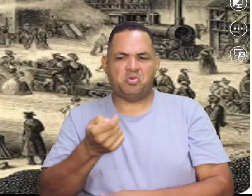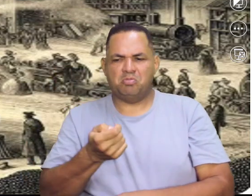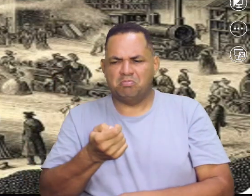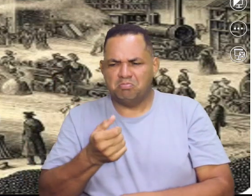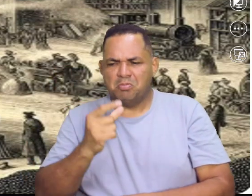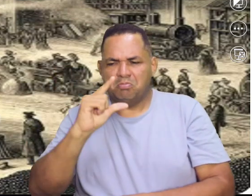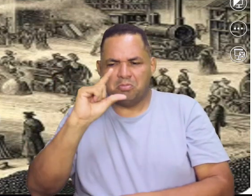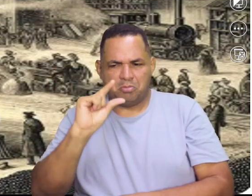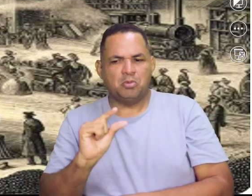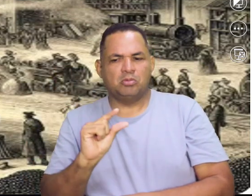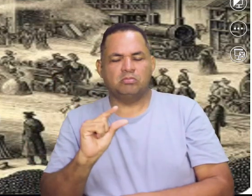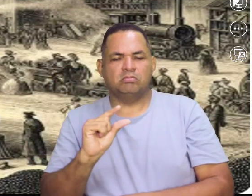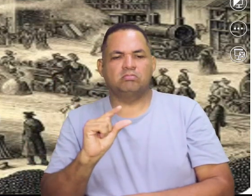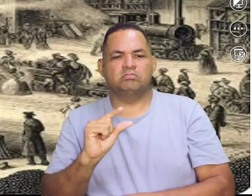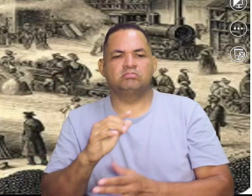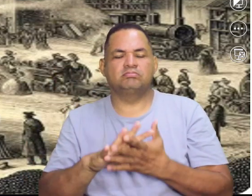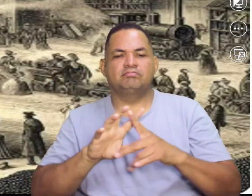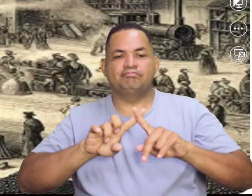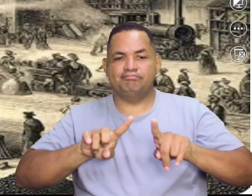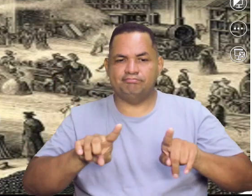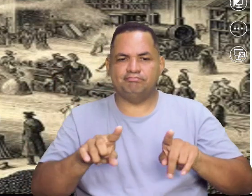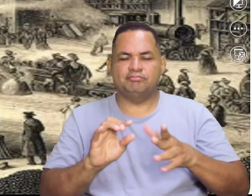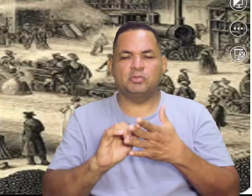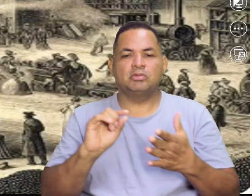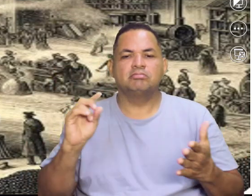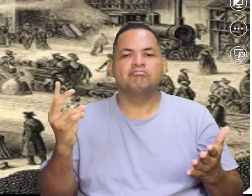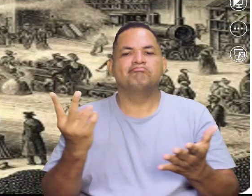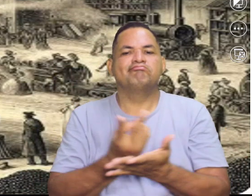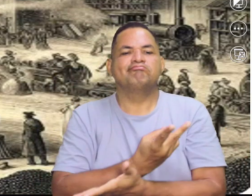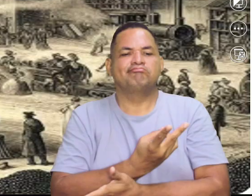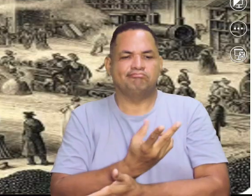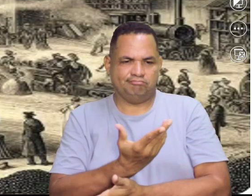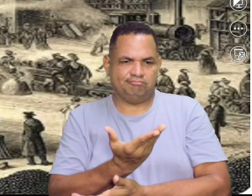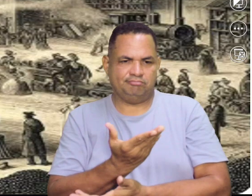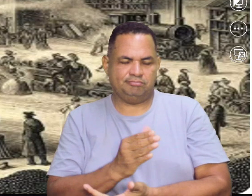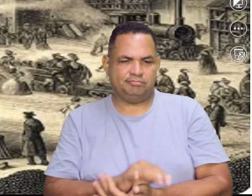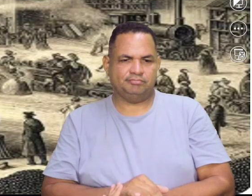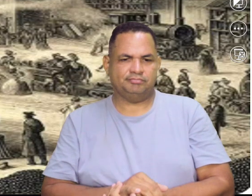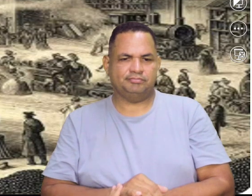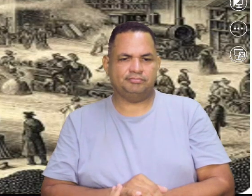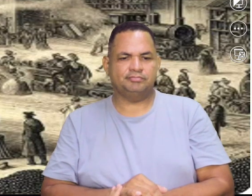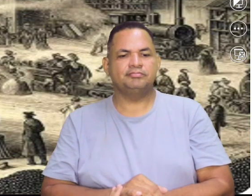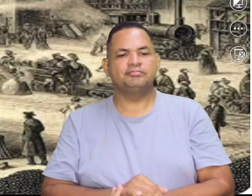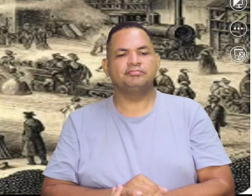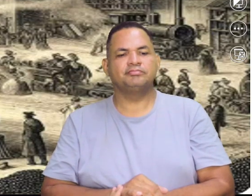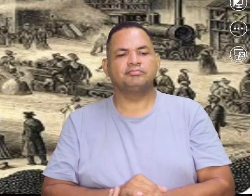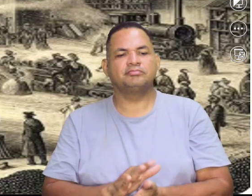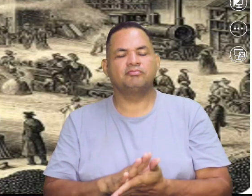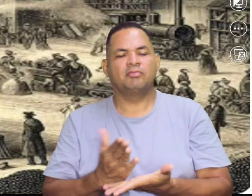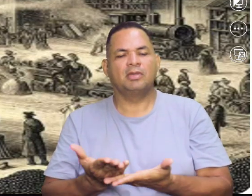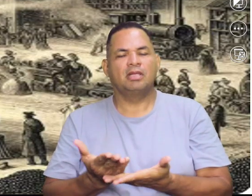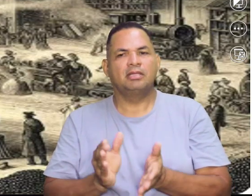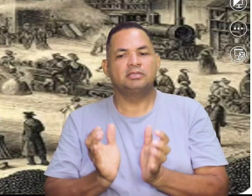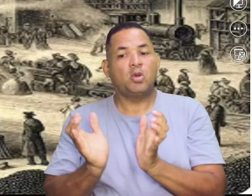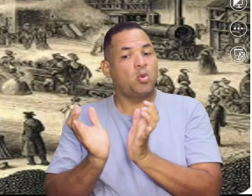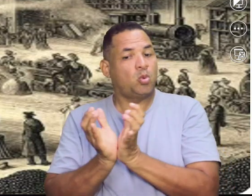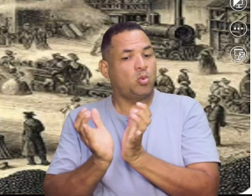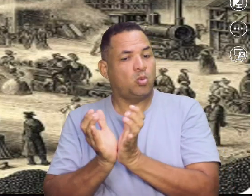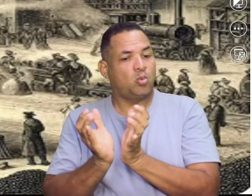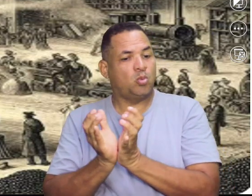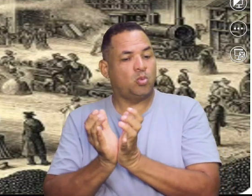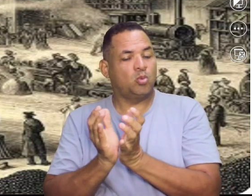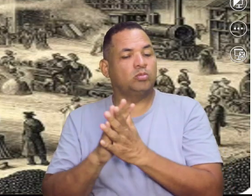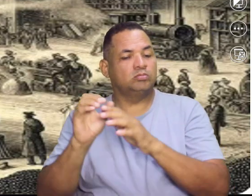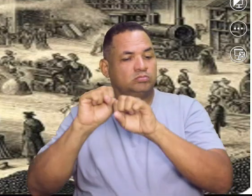absolutamente nada. Porém, pessoal, o que vai acontecer? Vai acontecer que vai chegar uma classe social